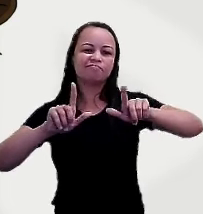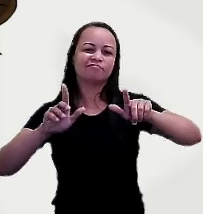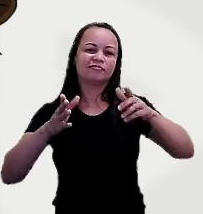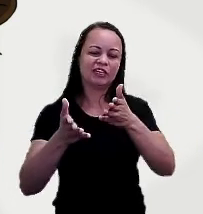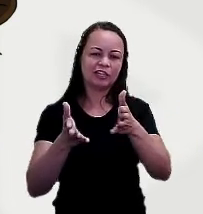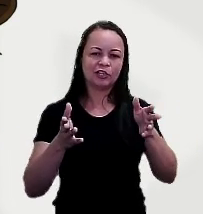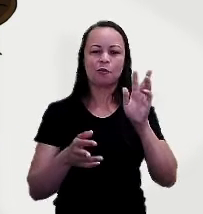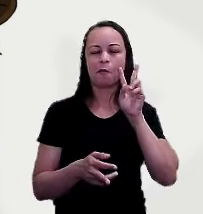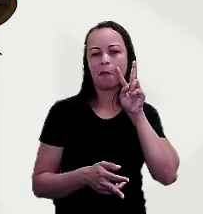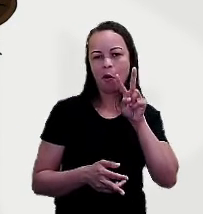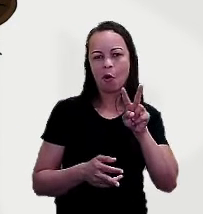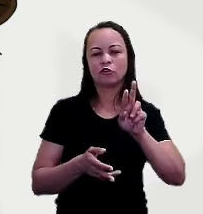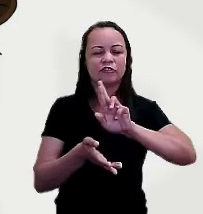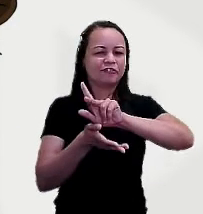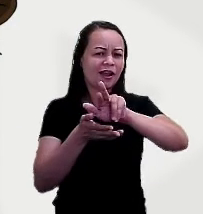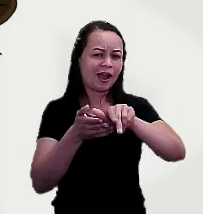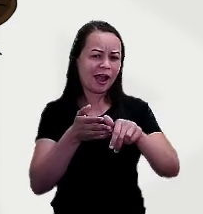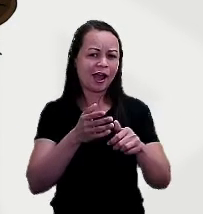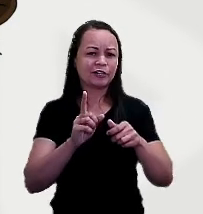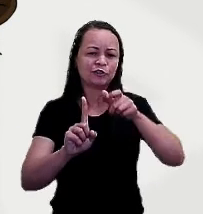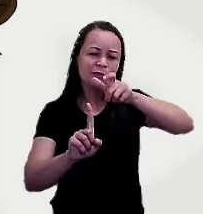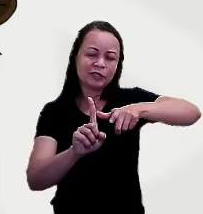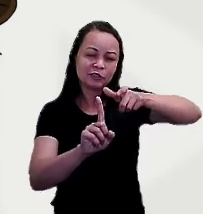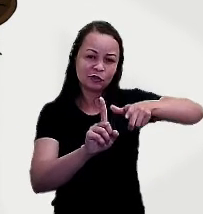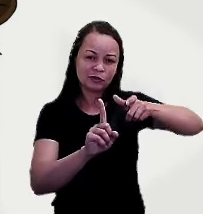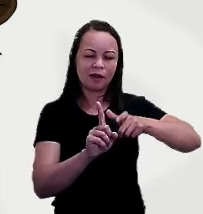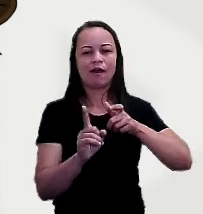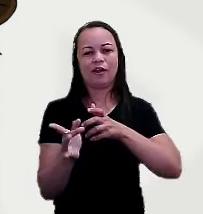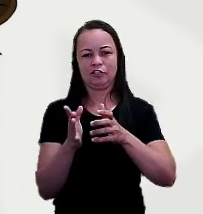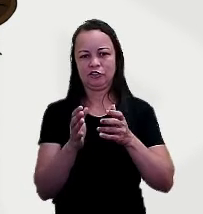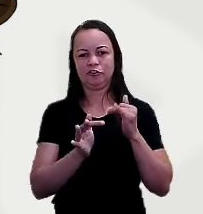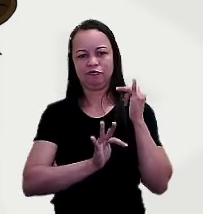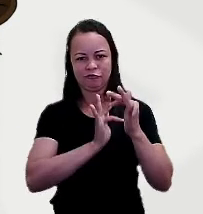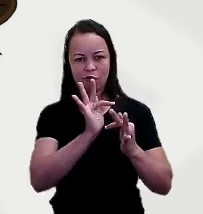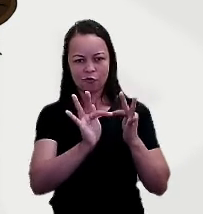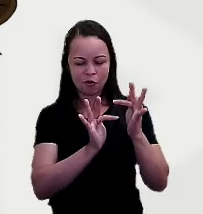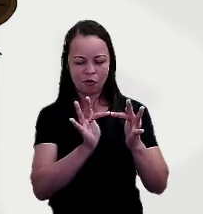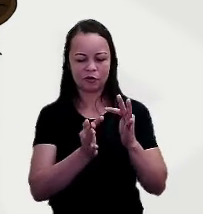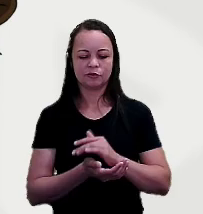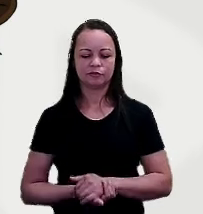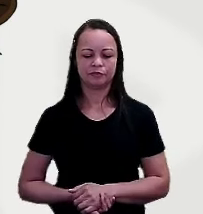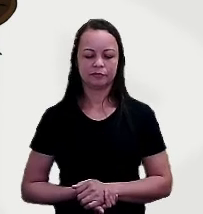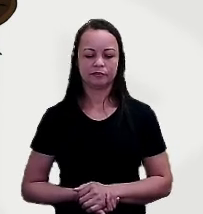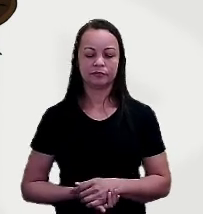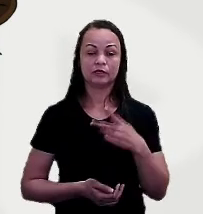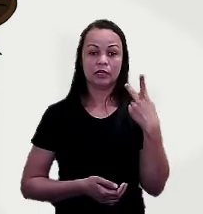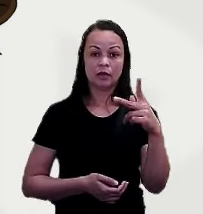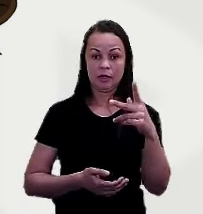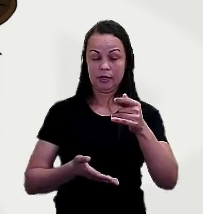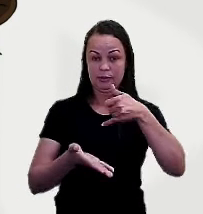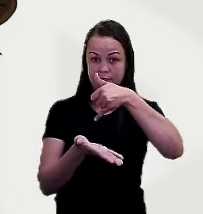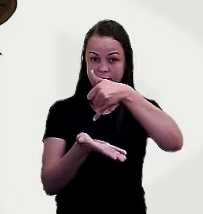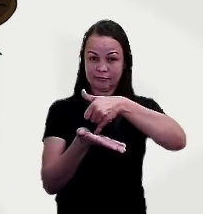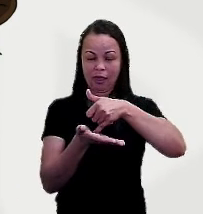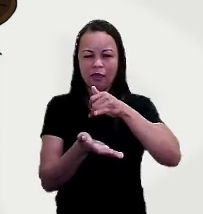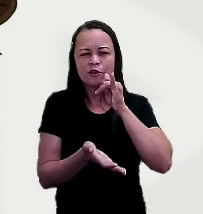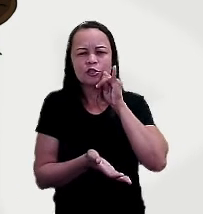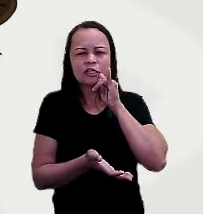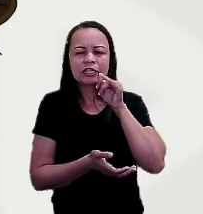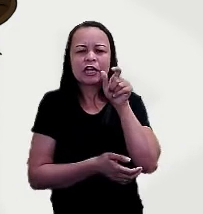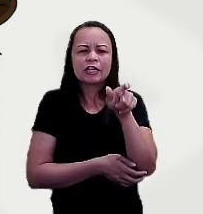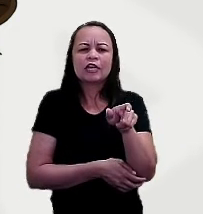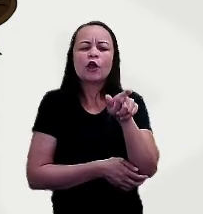personagens folclóricos. O Saci é um desses personagens, tá? O Saci Pererê Na lenda diz que ele é um